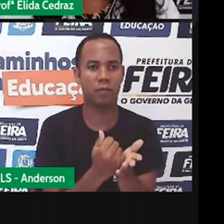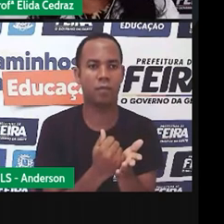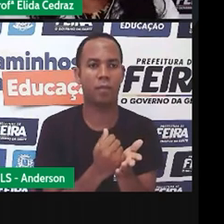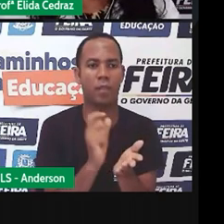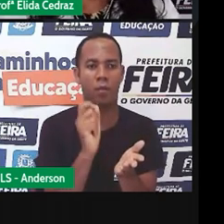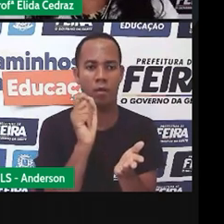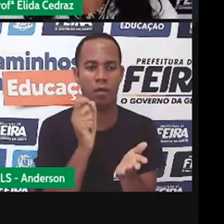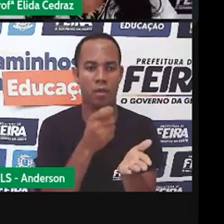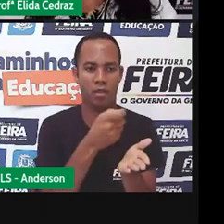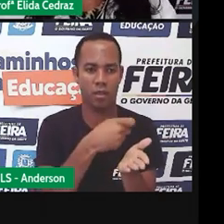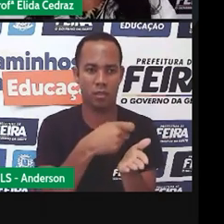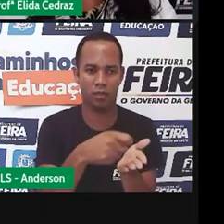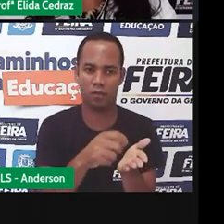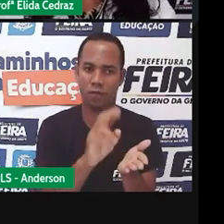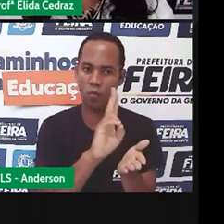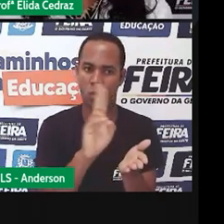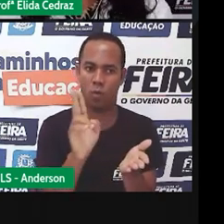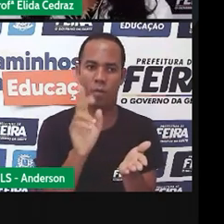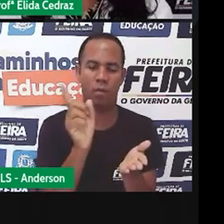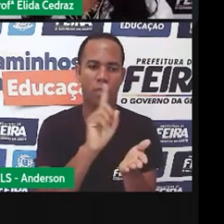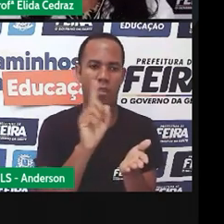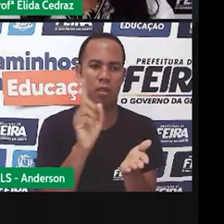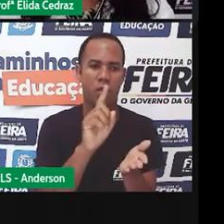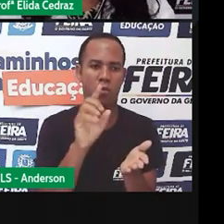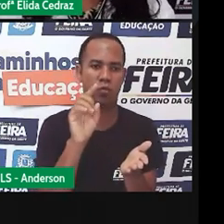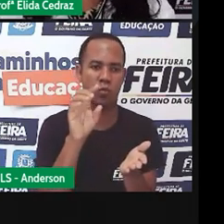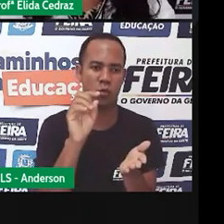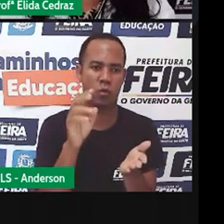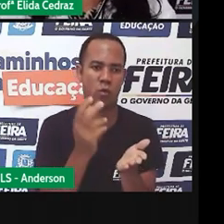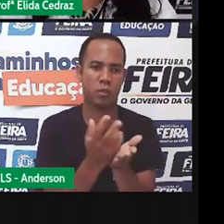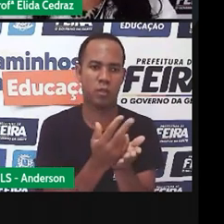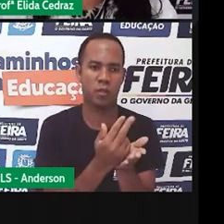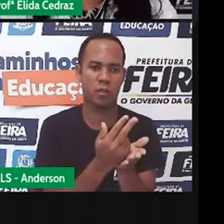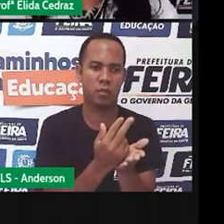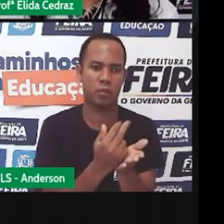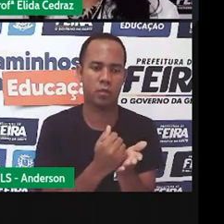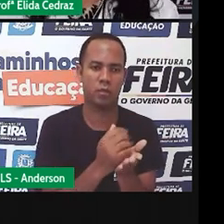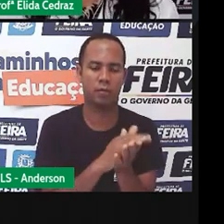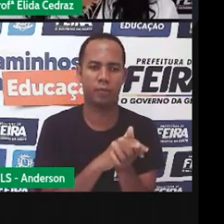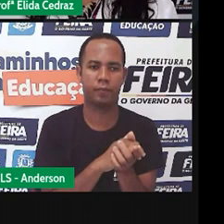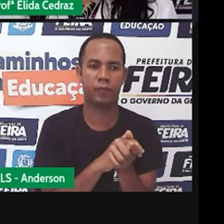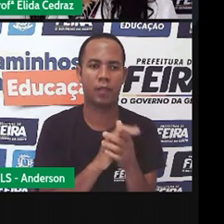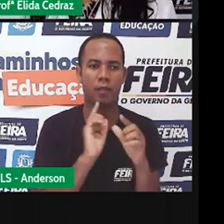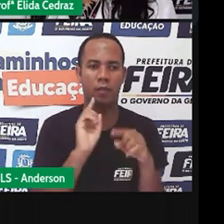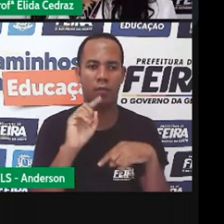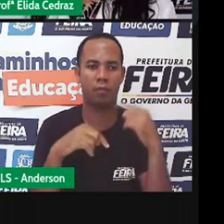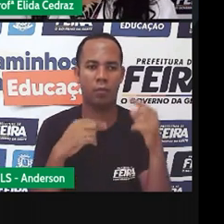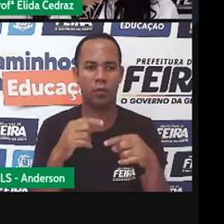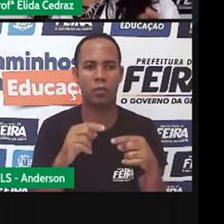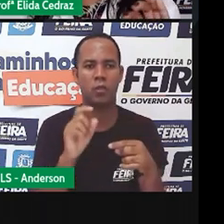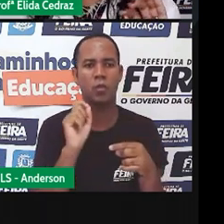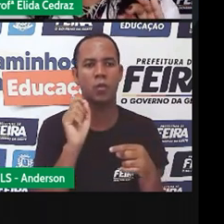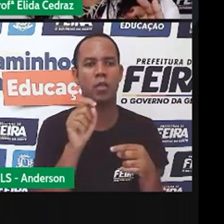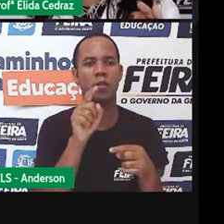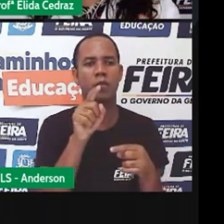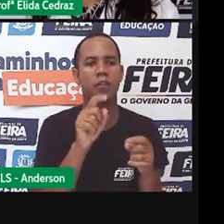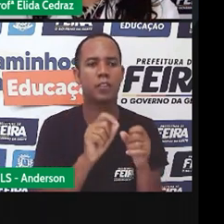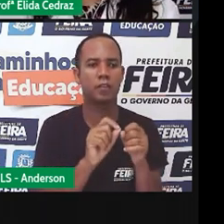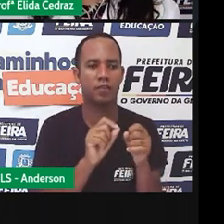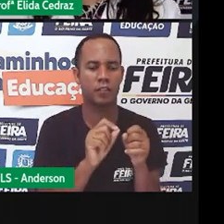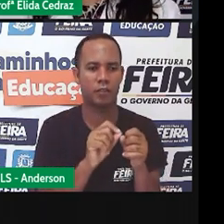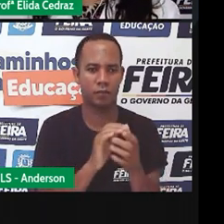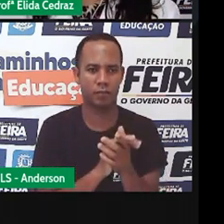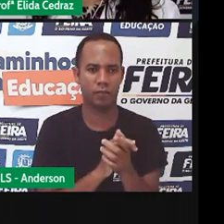para escrever o nome, a troca é o registro como desenho, tá bom? Aí, o que, que você vai fazer? Você vai